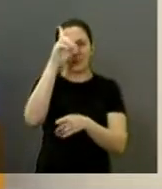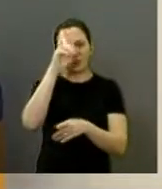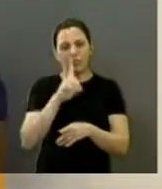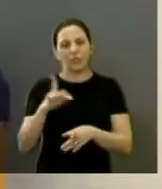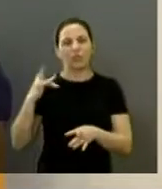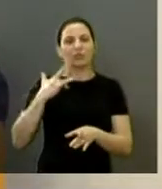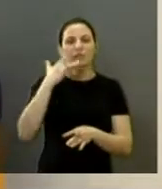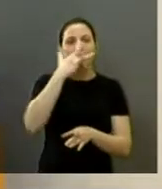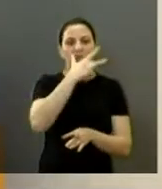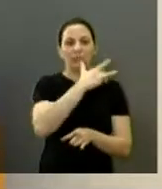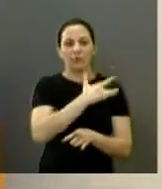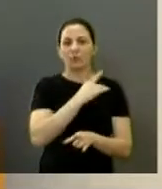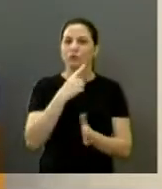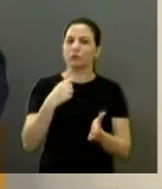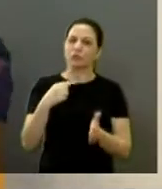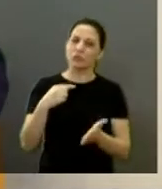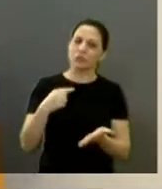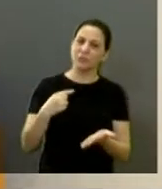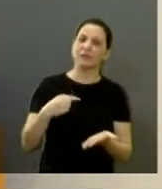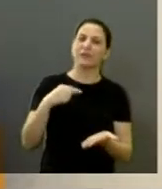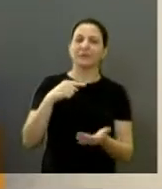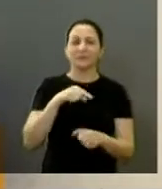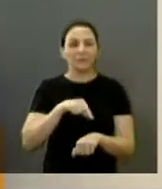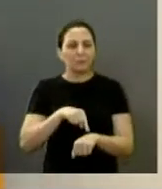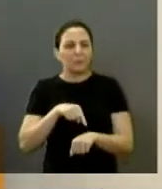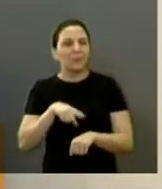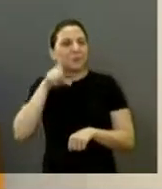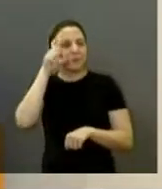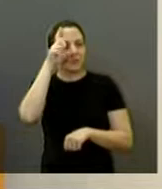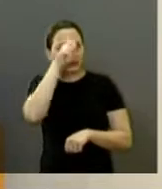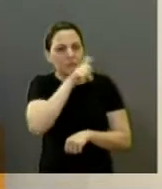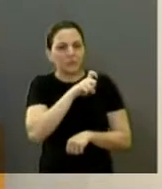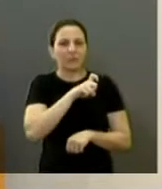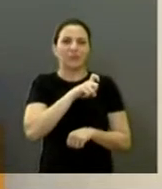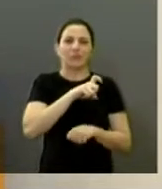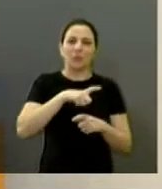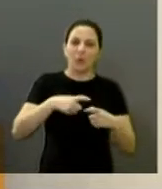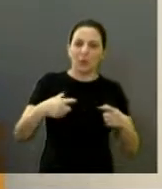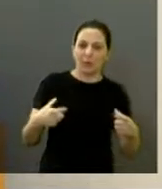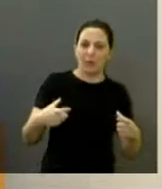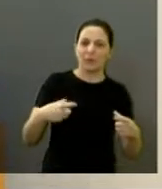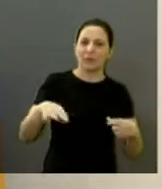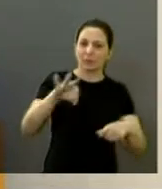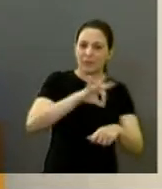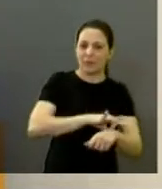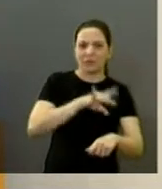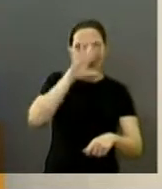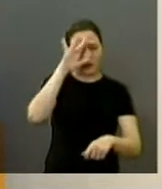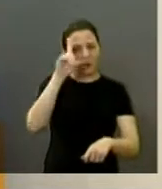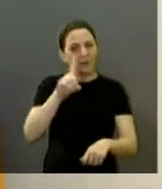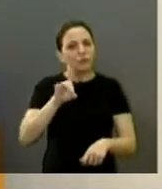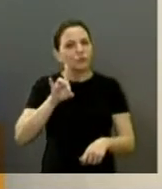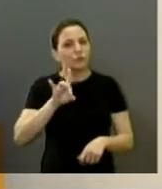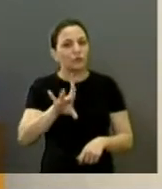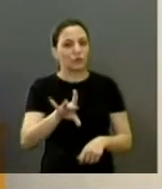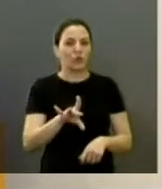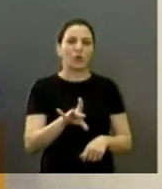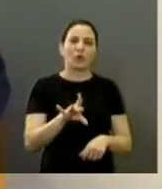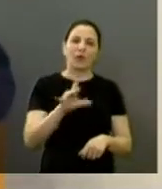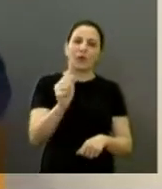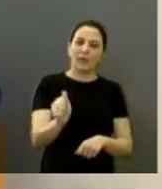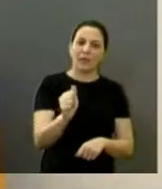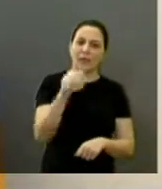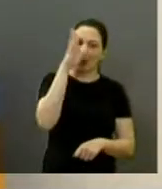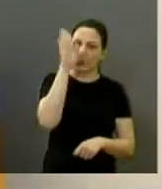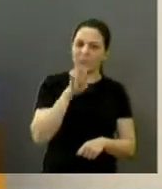saúde nesse momento tão difícil é que está cada vez mais crescendo a dengue não só no nosso município mas o